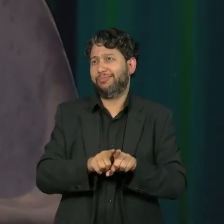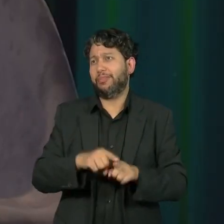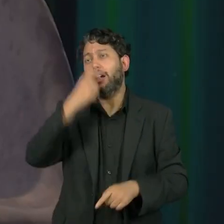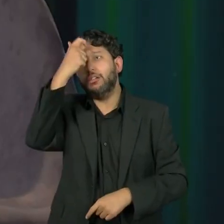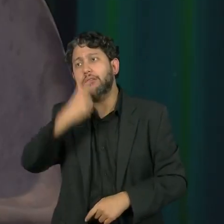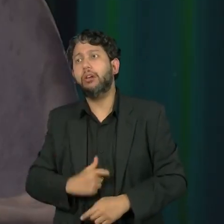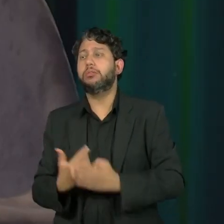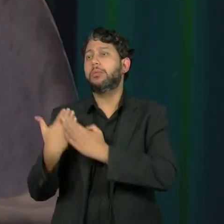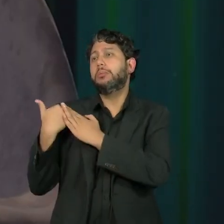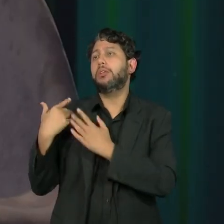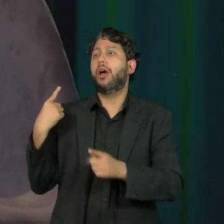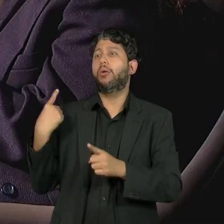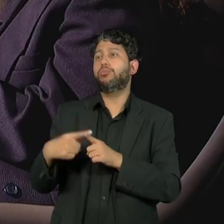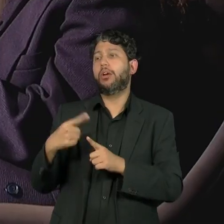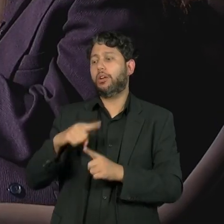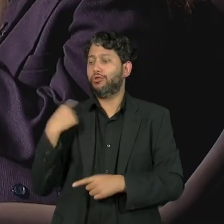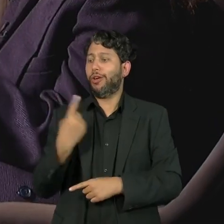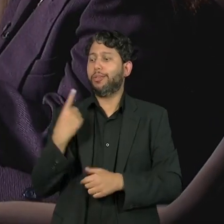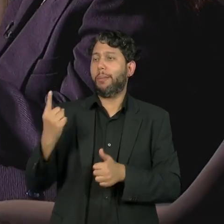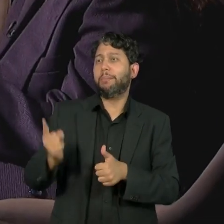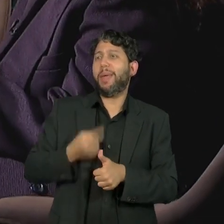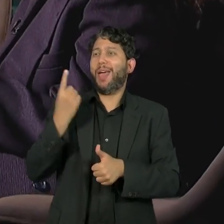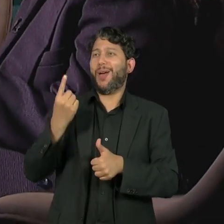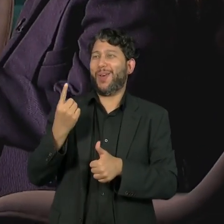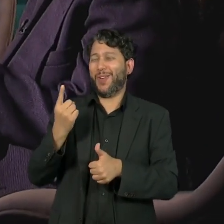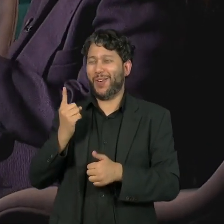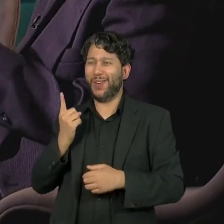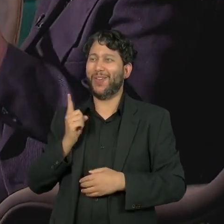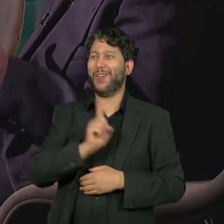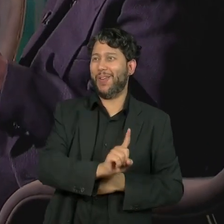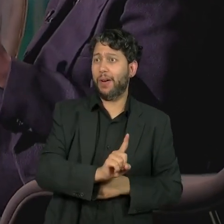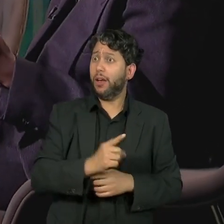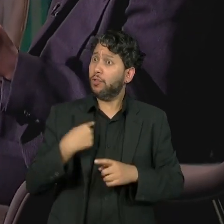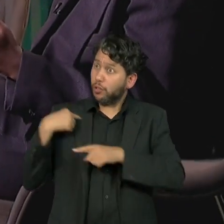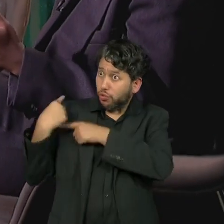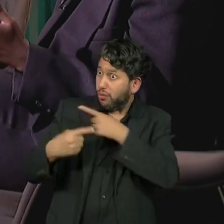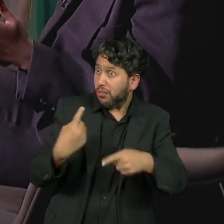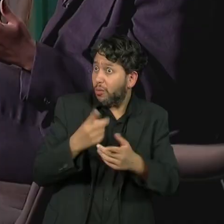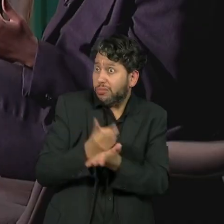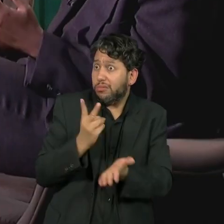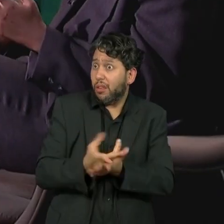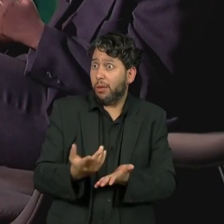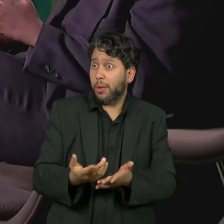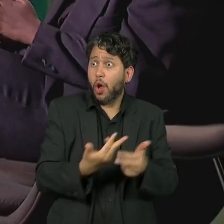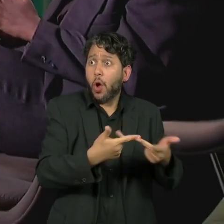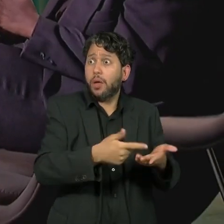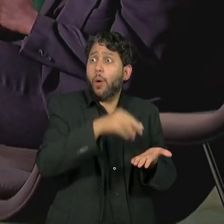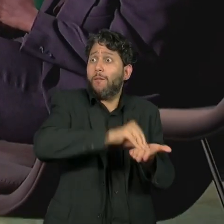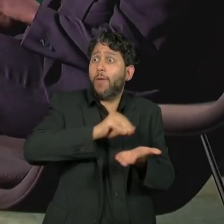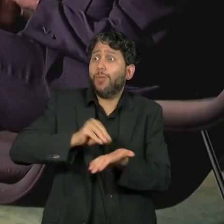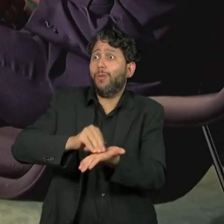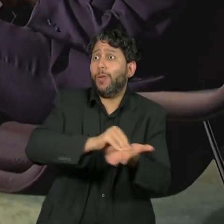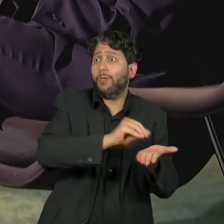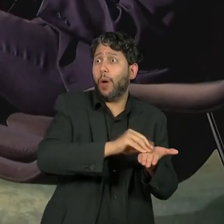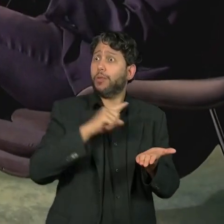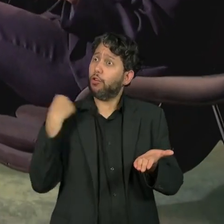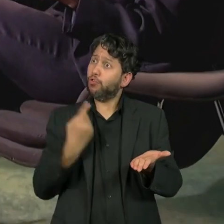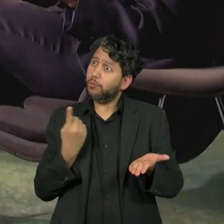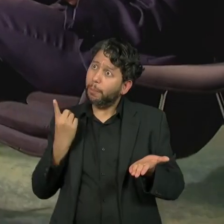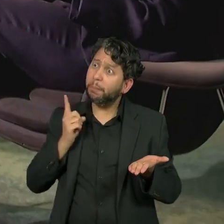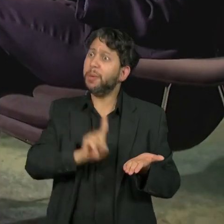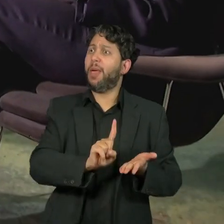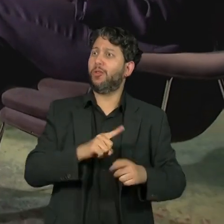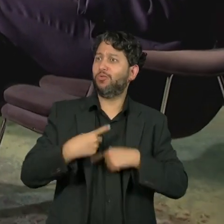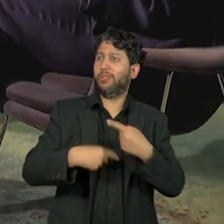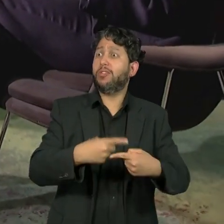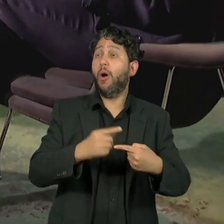os primeiros, né? Porque acho que a nossa geração é uma geração de primeiros, é uma responsabilidade muito grande, mas acredito que é a minha